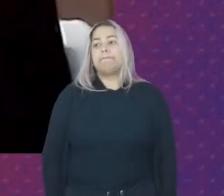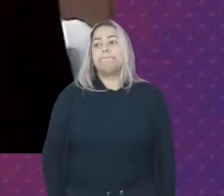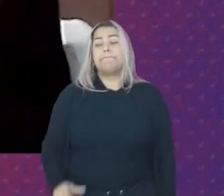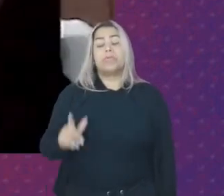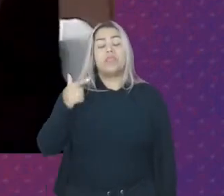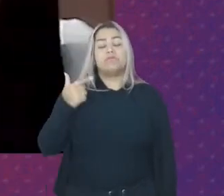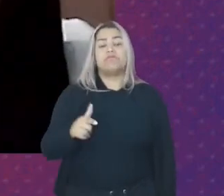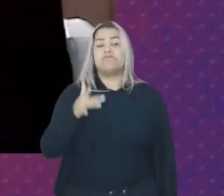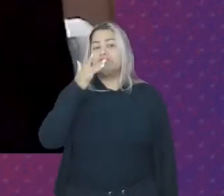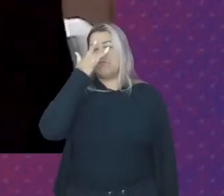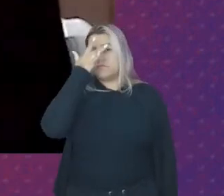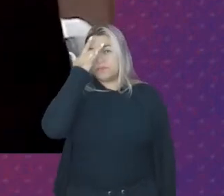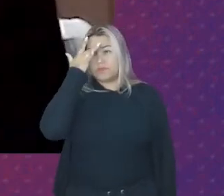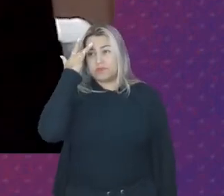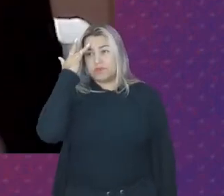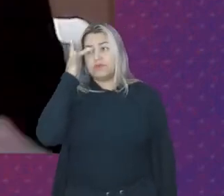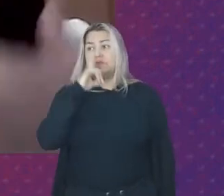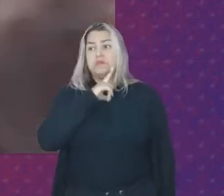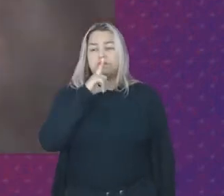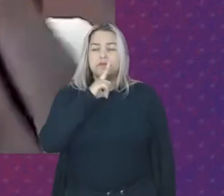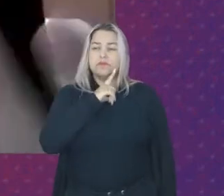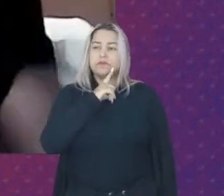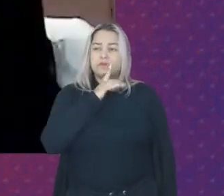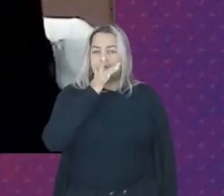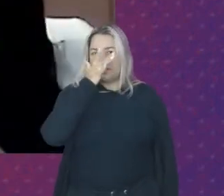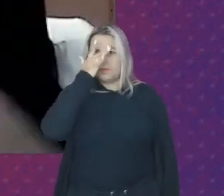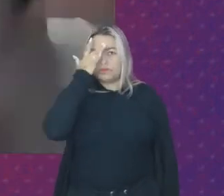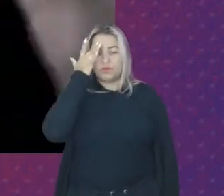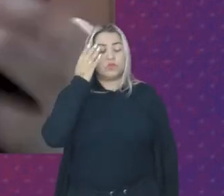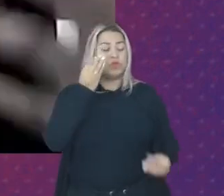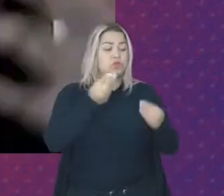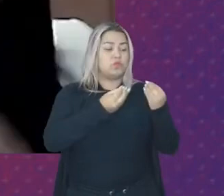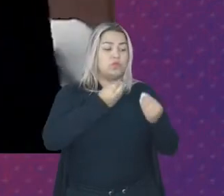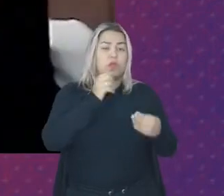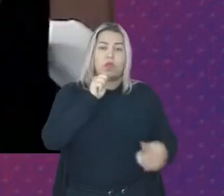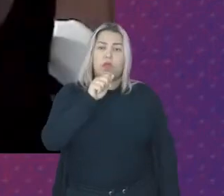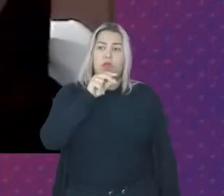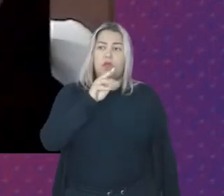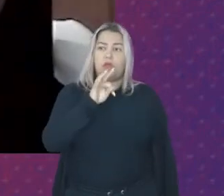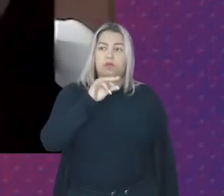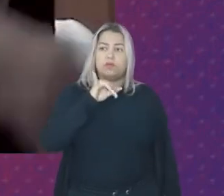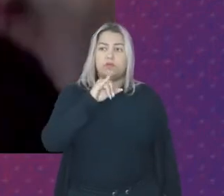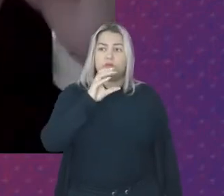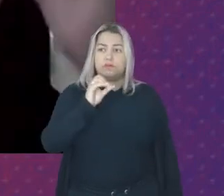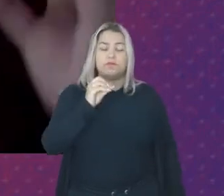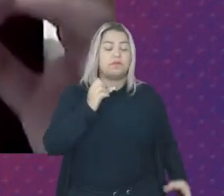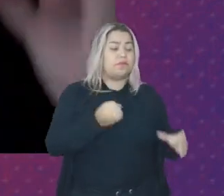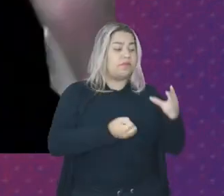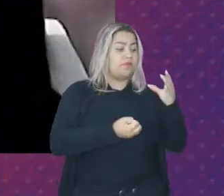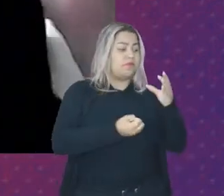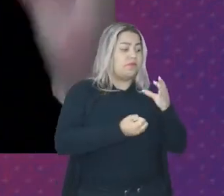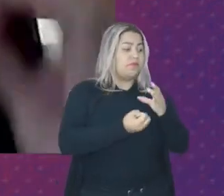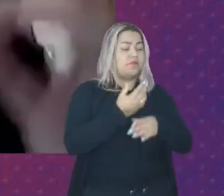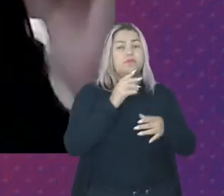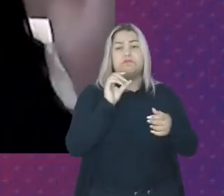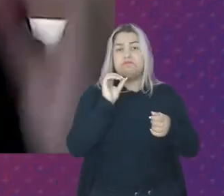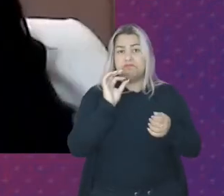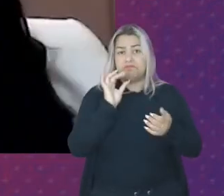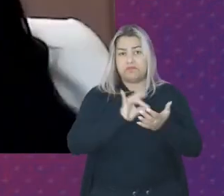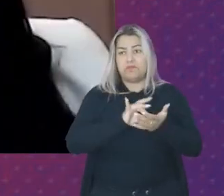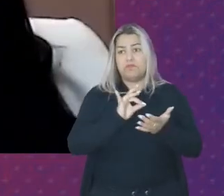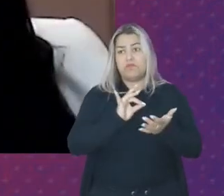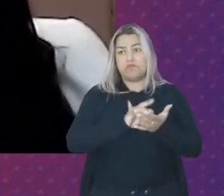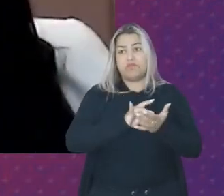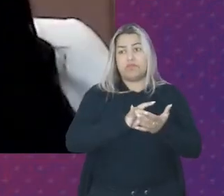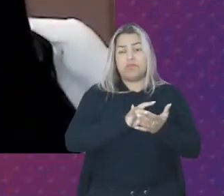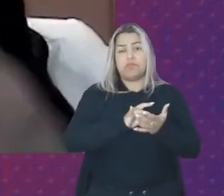muita gente que diz assim, mas como ser autêntico? Como ter um conteúdo de fato autêntico